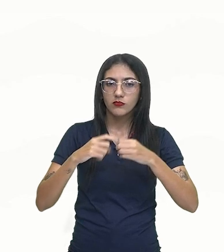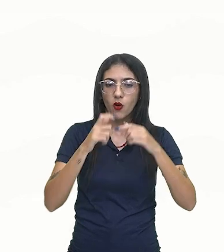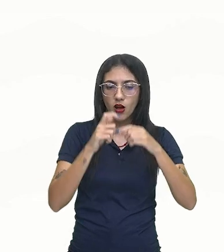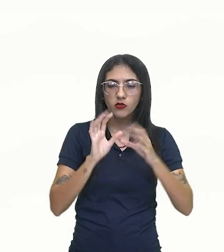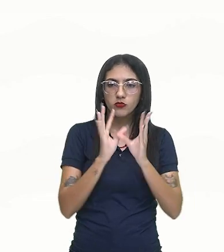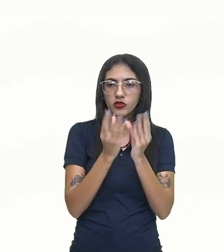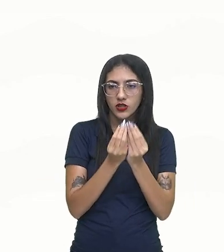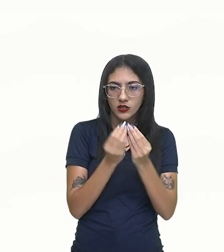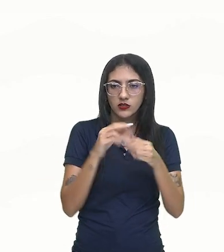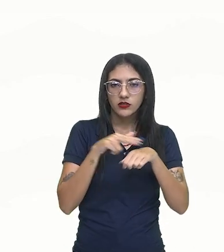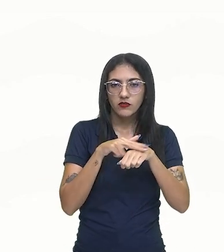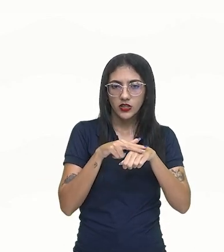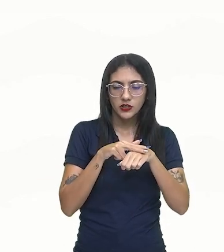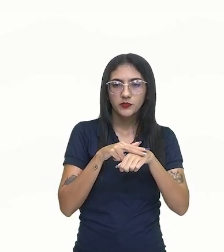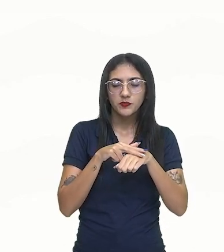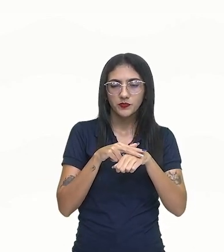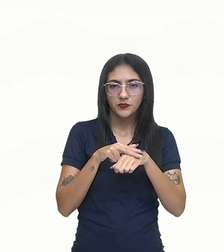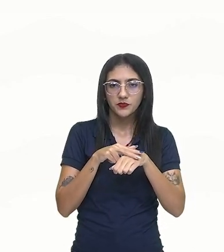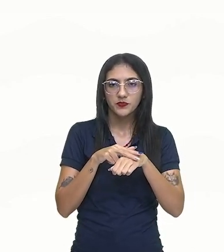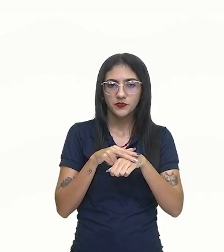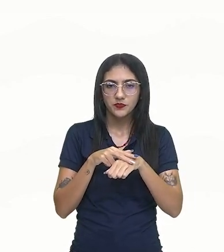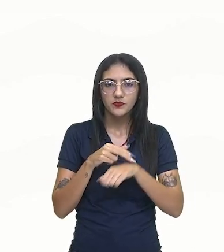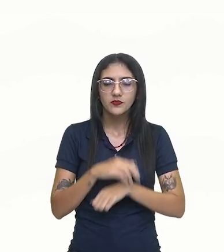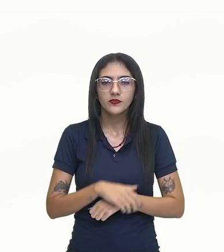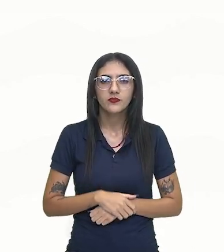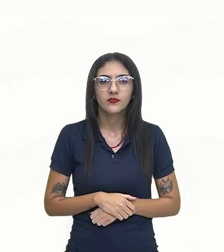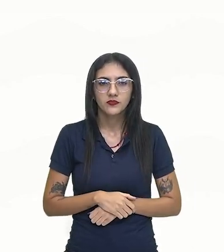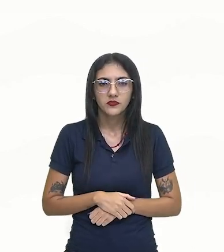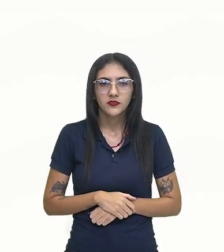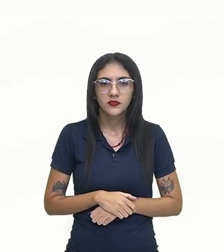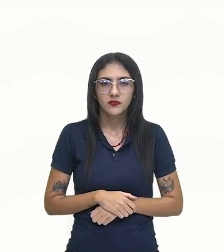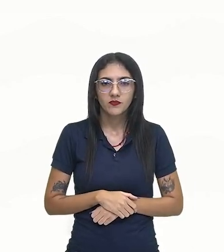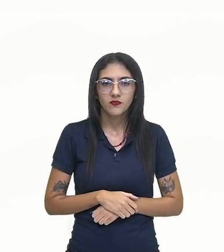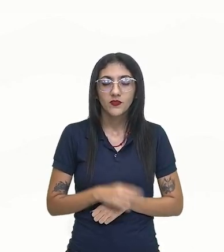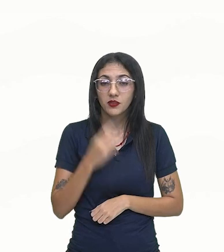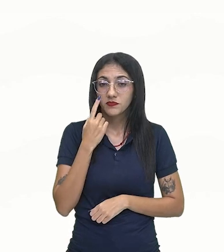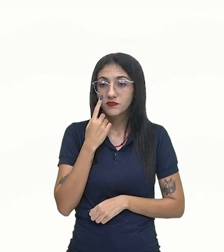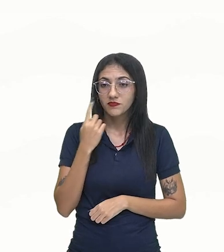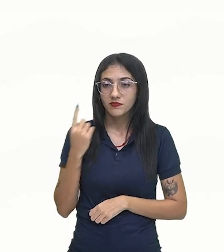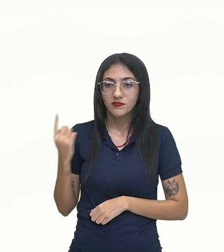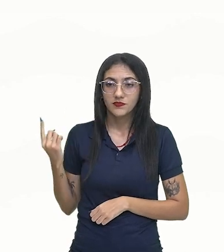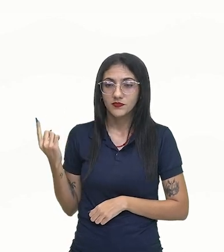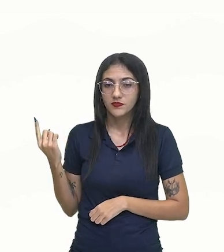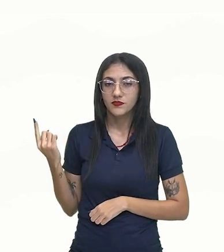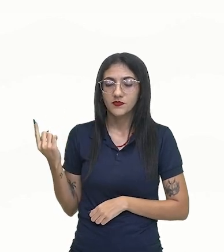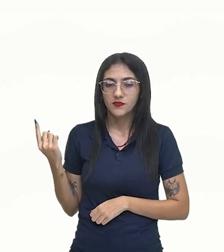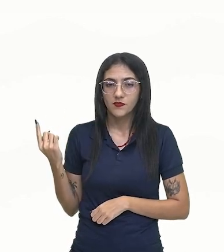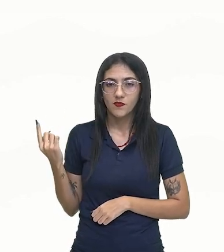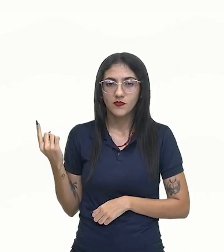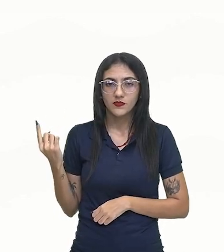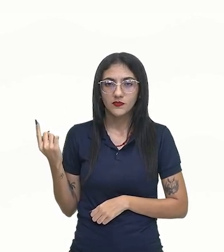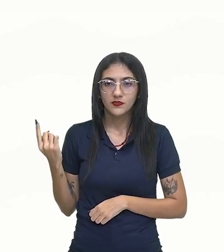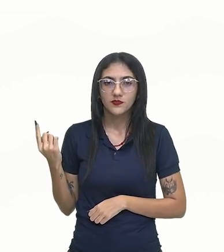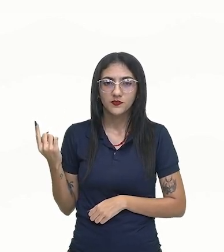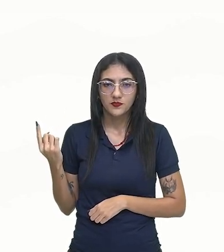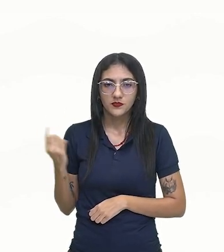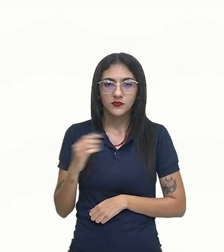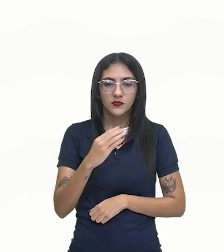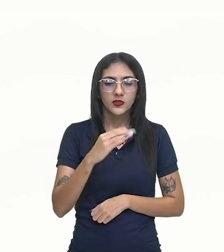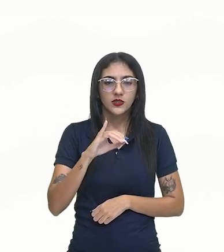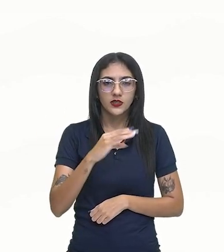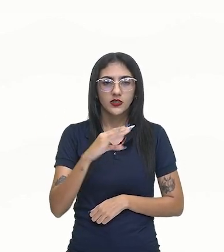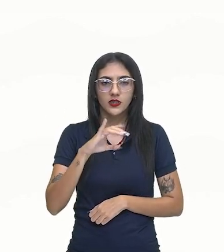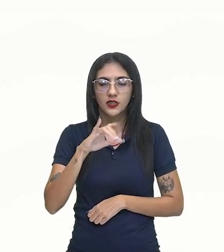da clorofila. Para a gente entender melhor o processo, está aqui a clorofila, está aqui aí a energia